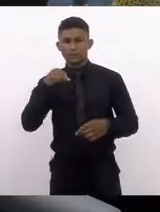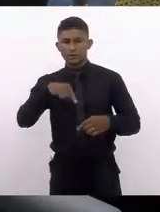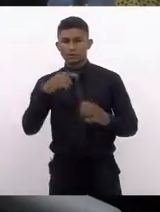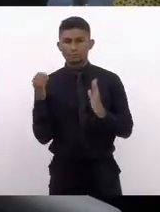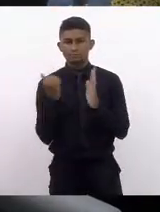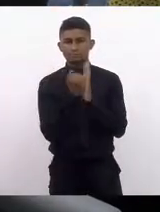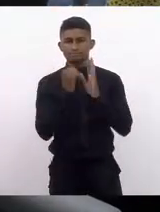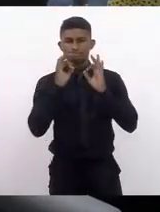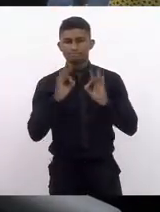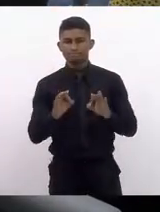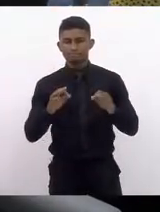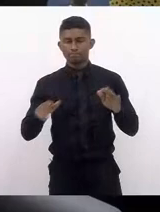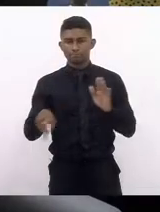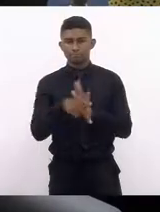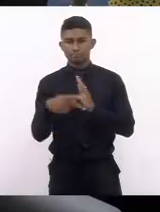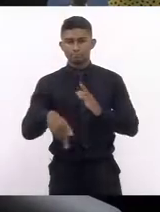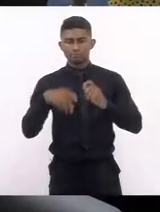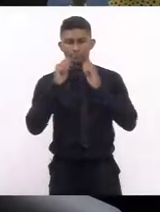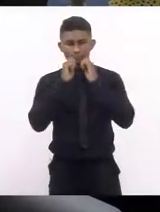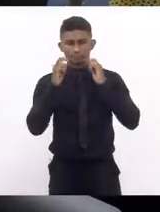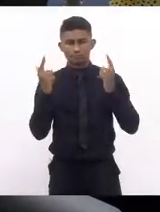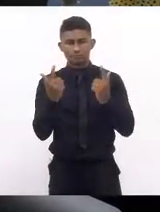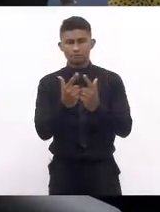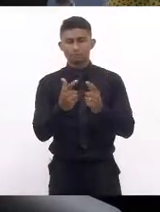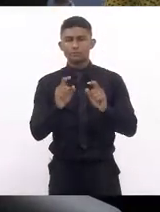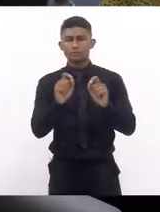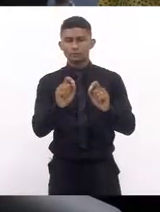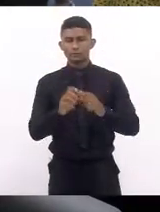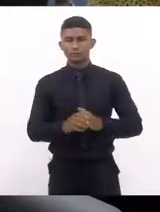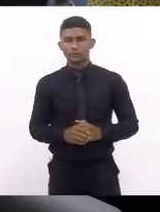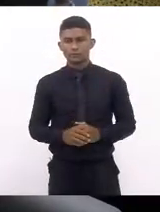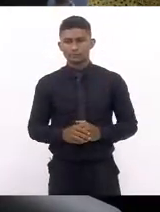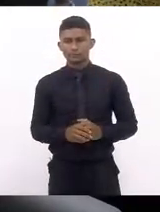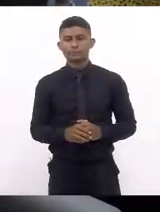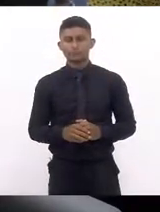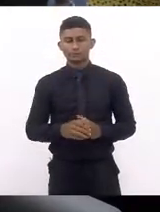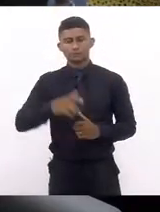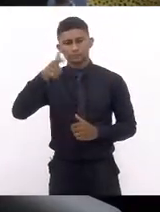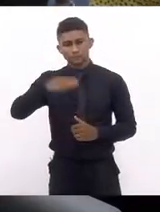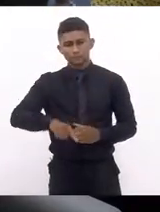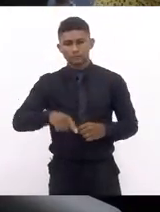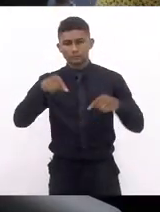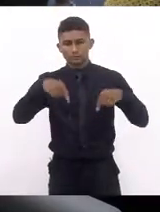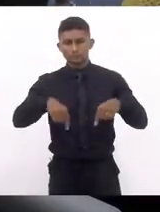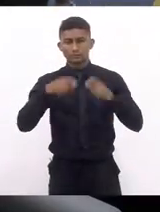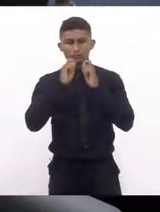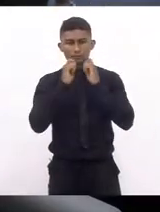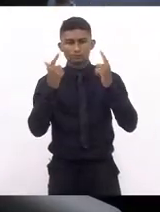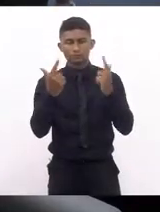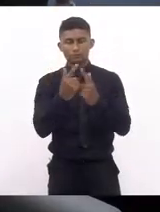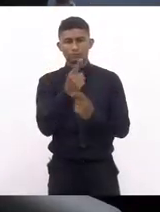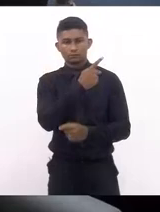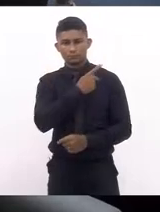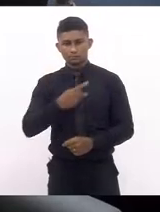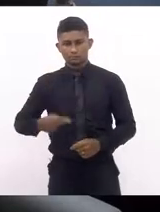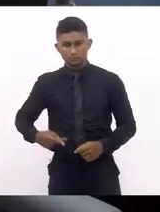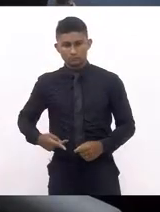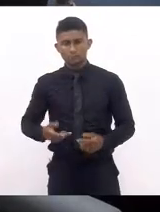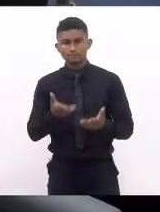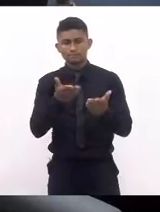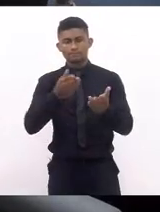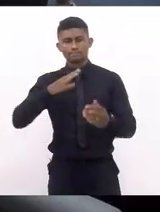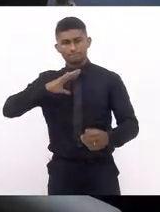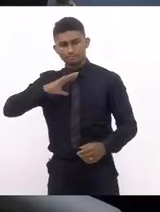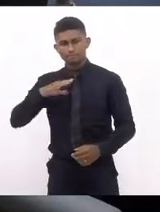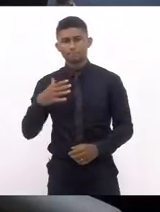meus análise dessa caso que mais uma vez o presidente desta casa de leis tem